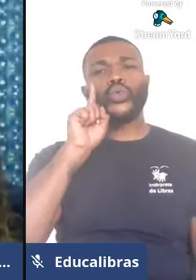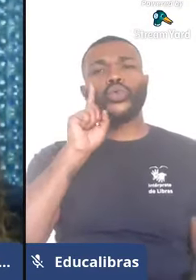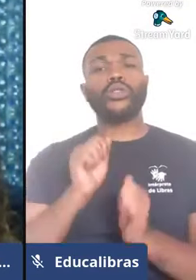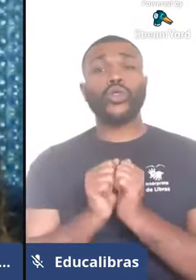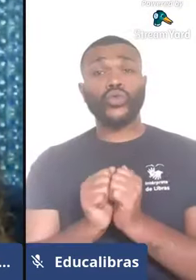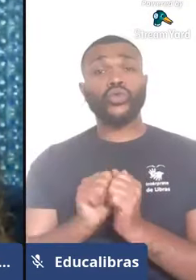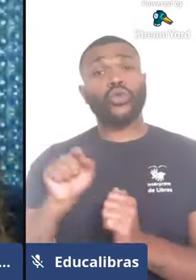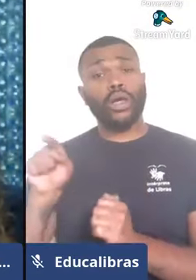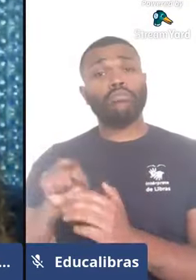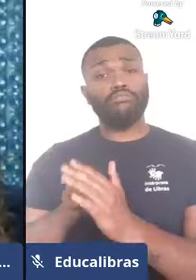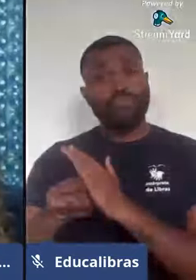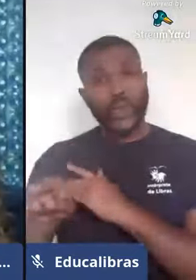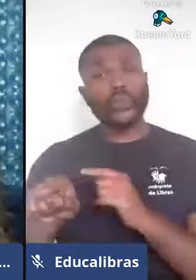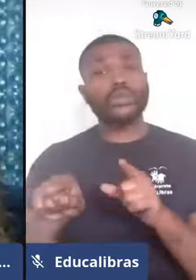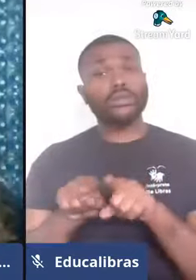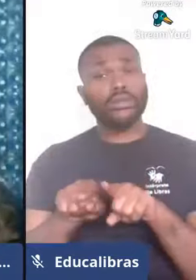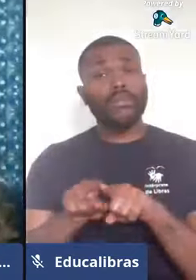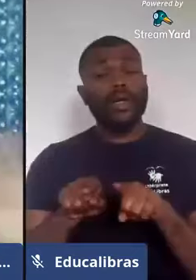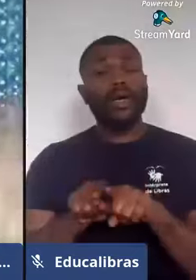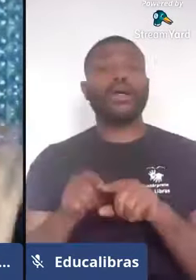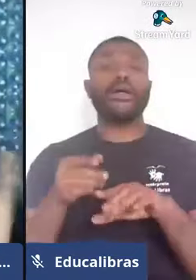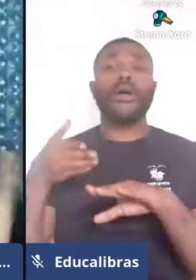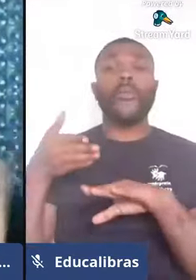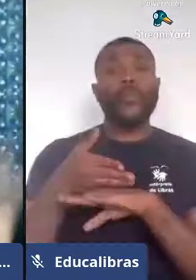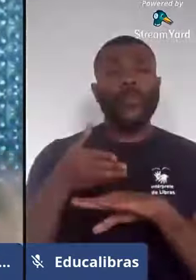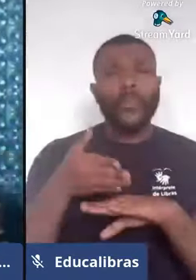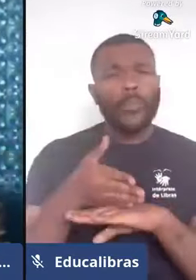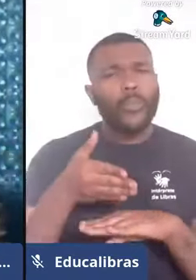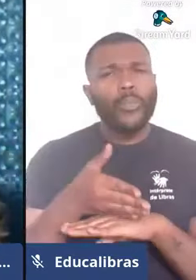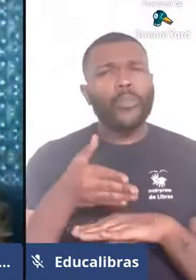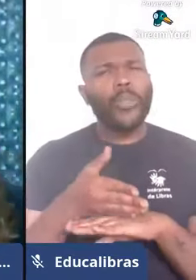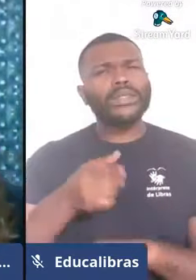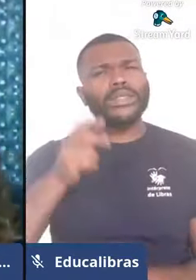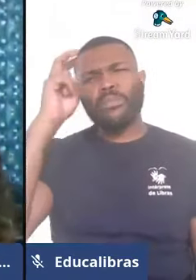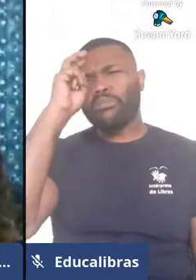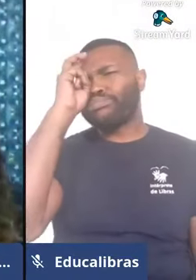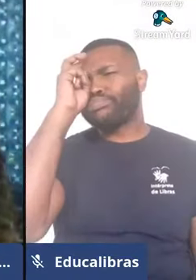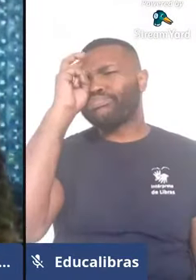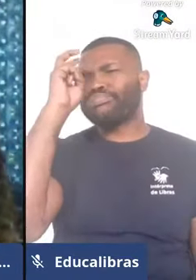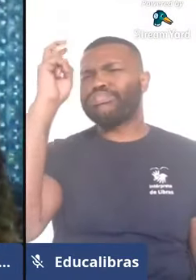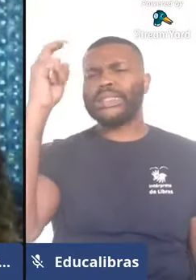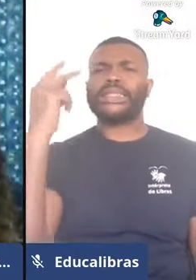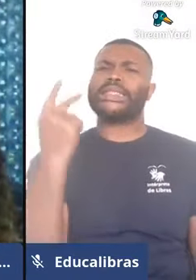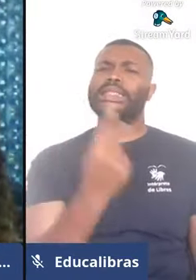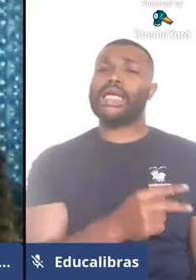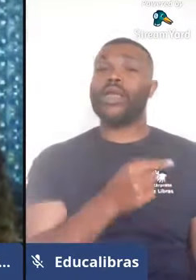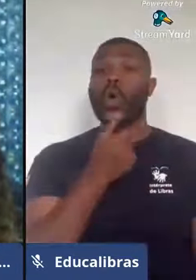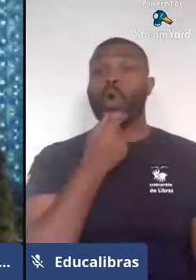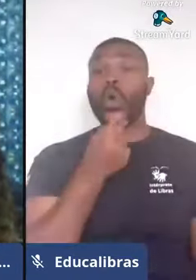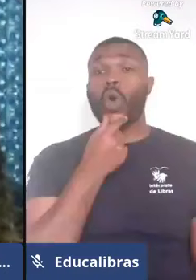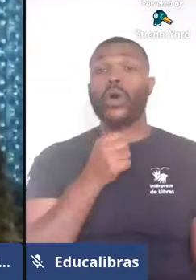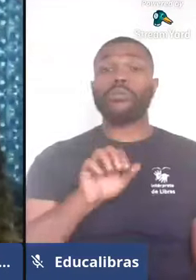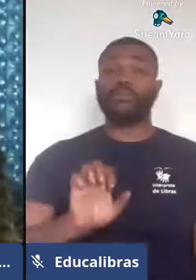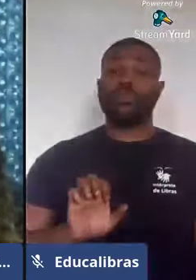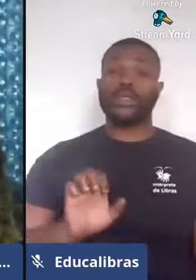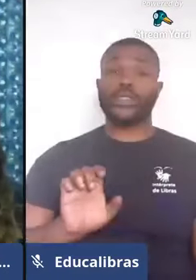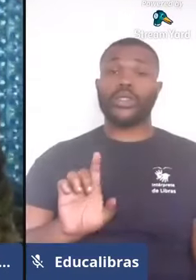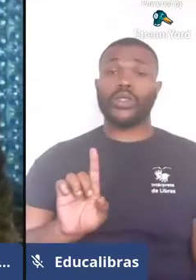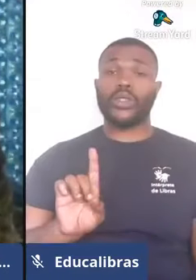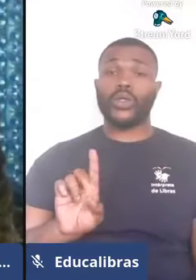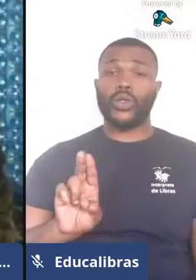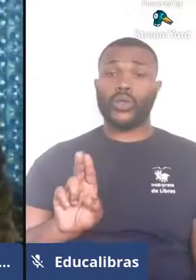e né, intervenções muito inteligentes. O Eduardo Odloak é um